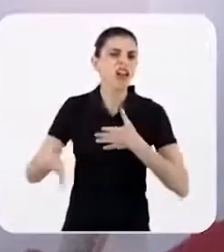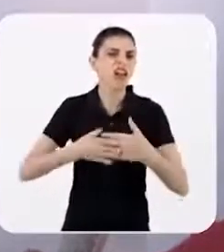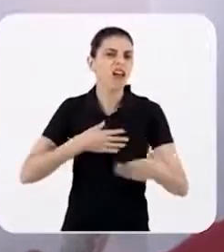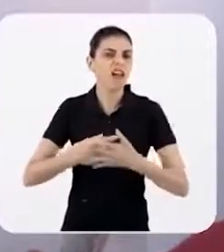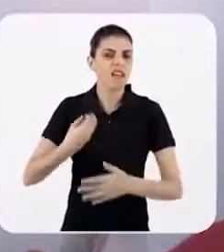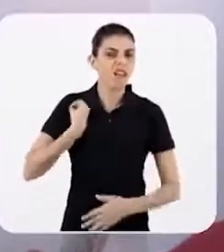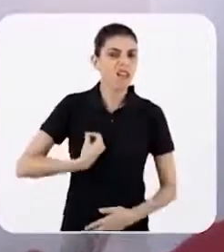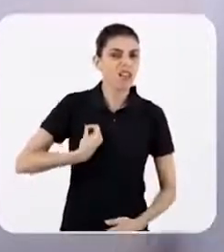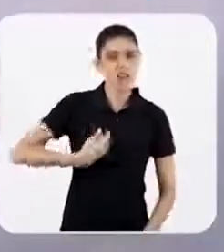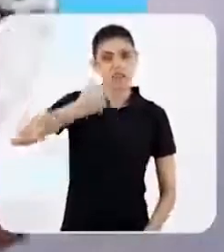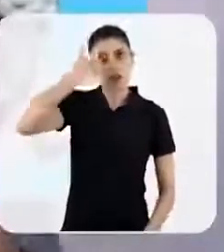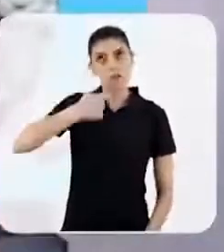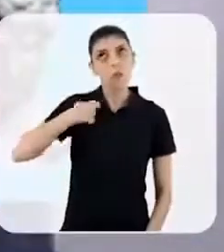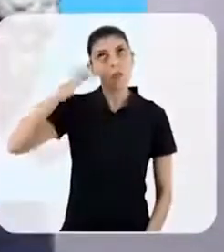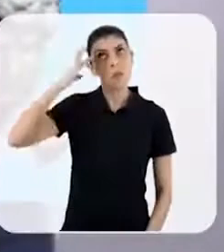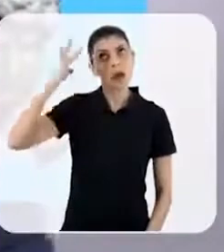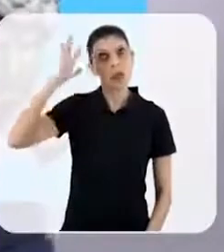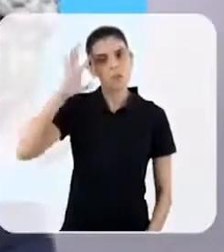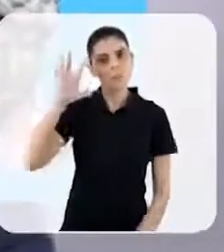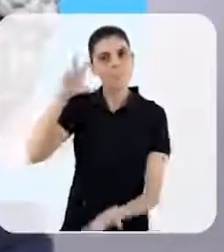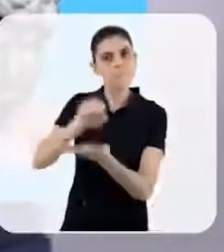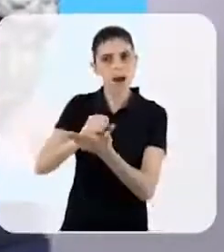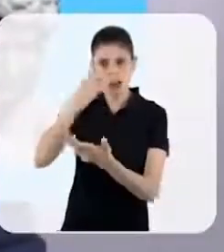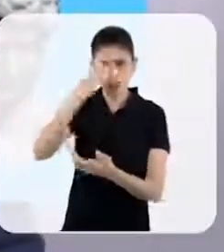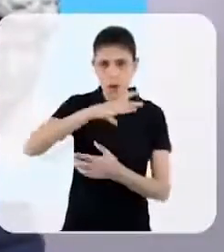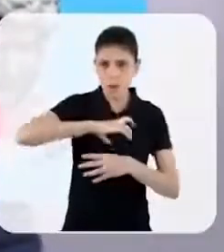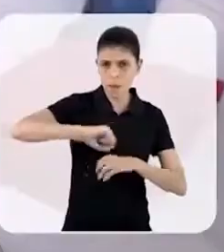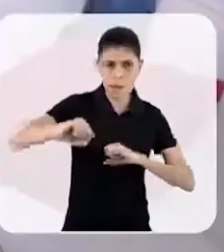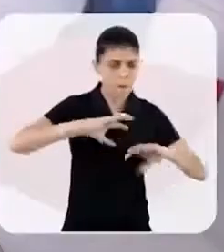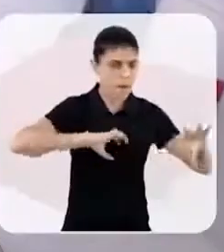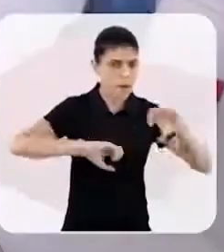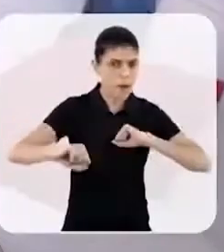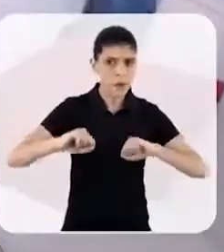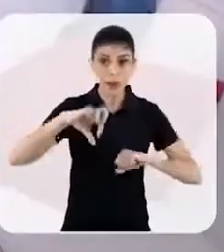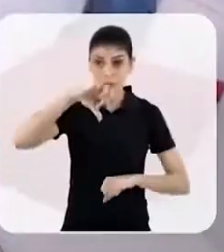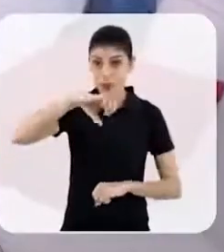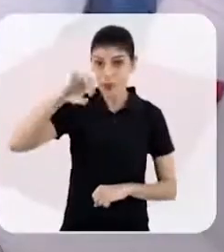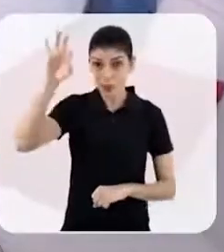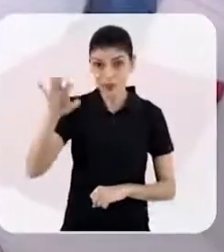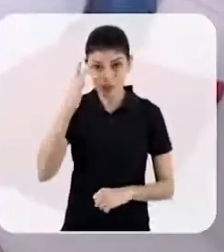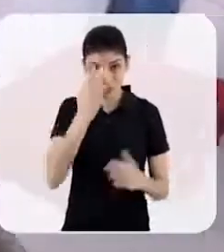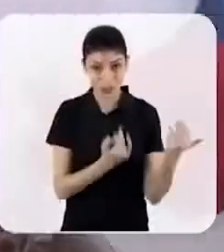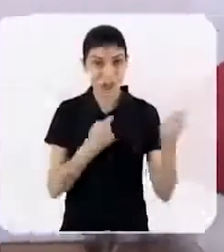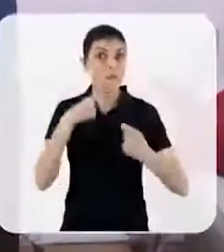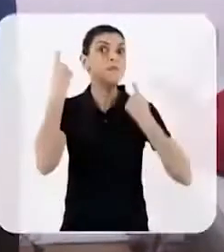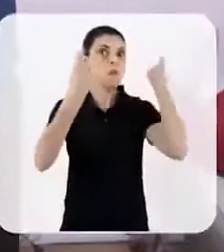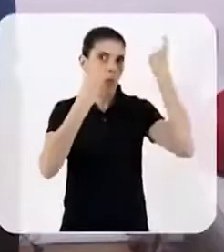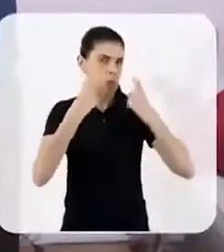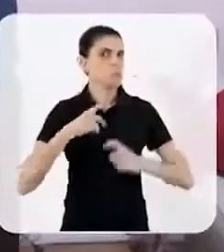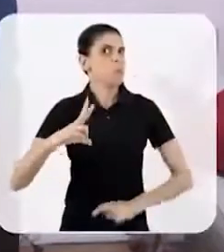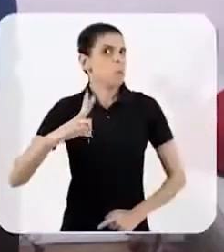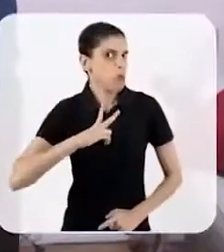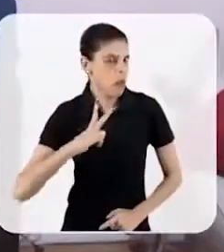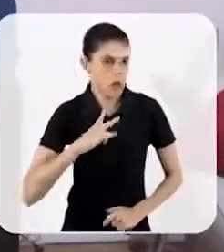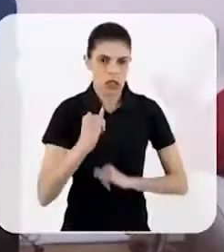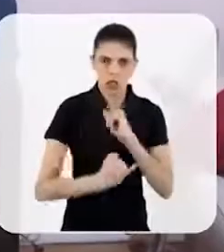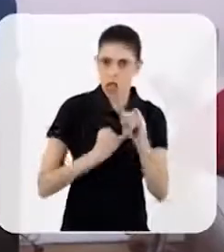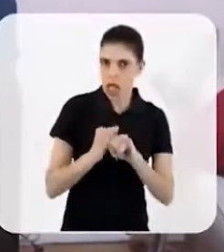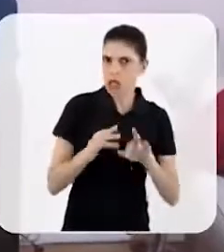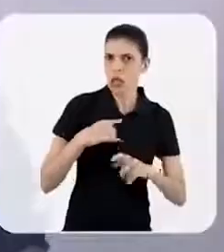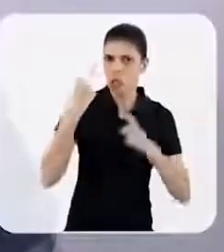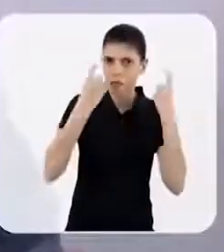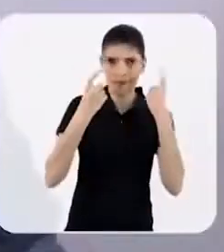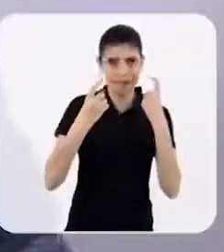só nossos patrimônios, como os nossos pensamentos para algumas empresas. 90% dos jovens brasileiros diz que se preocupa com a